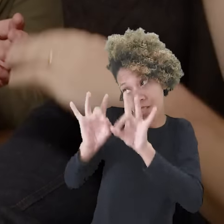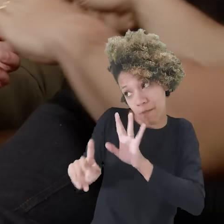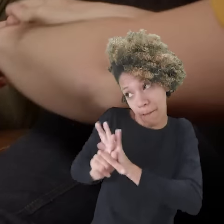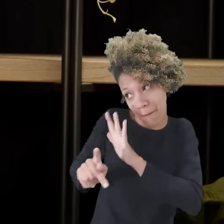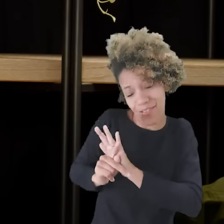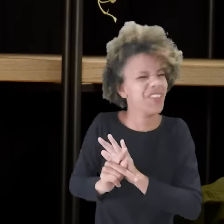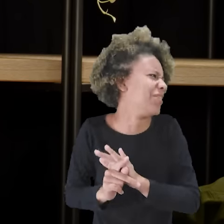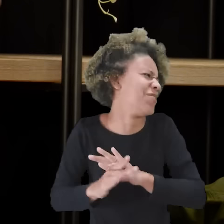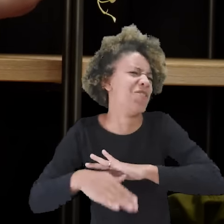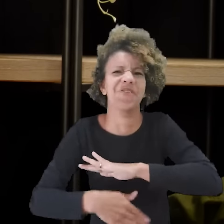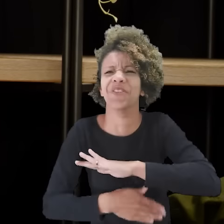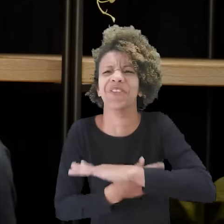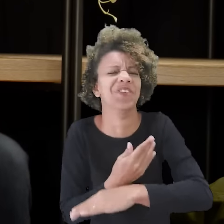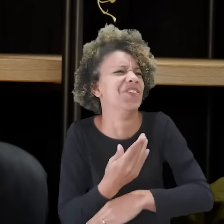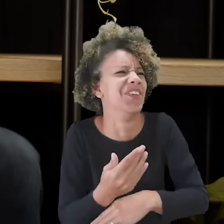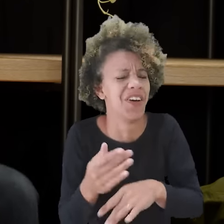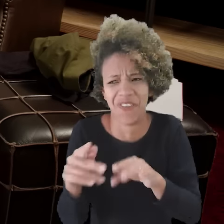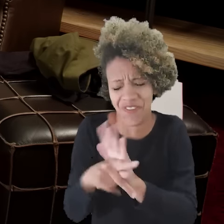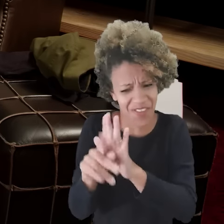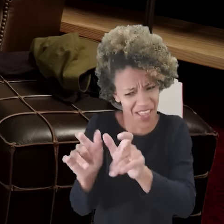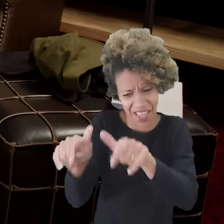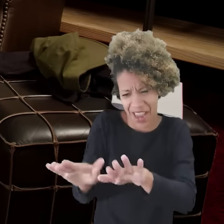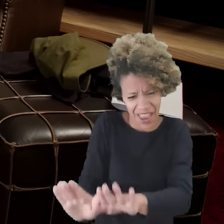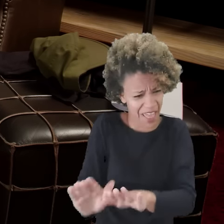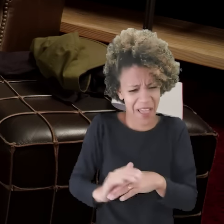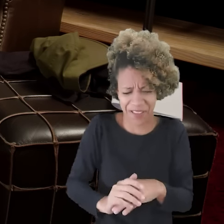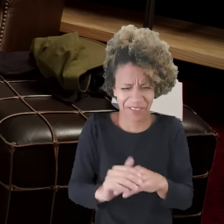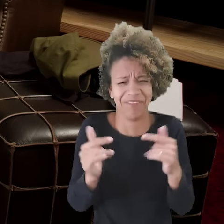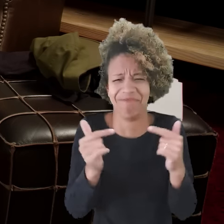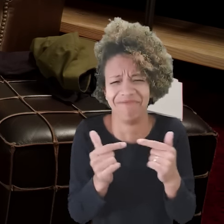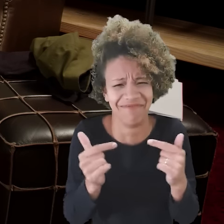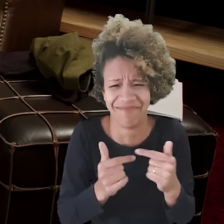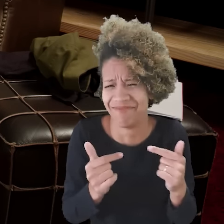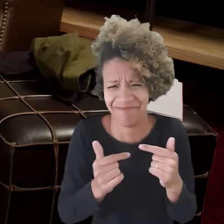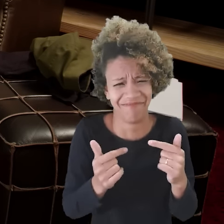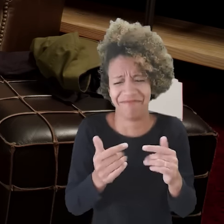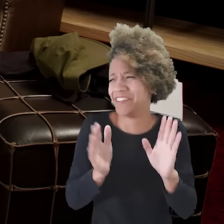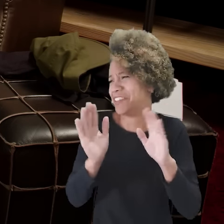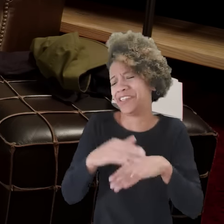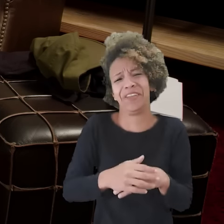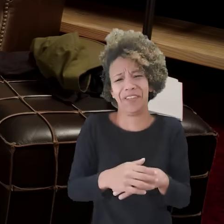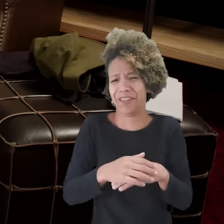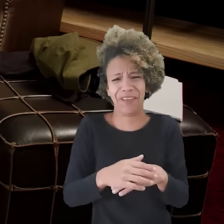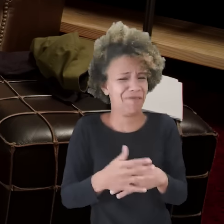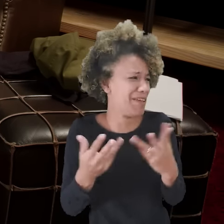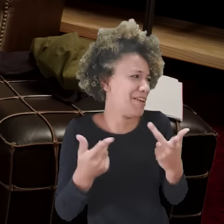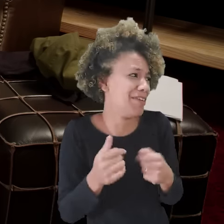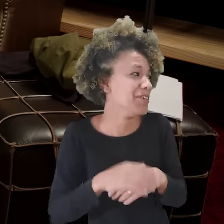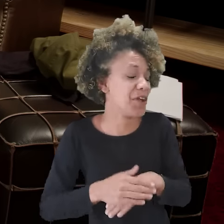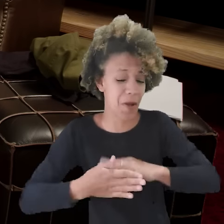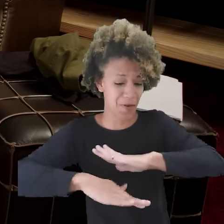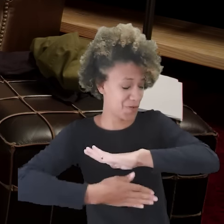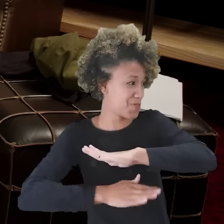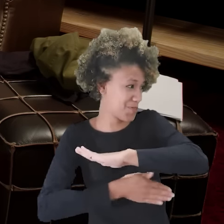onde o tubarão ele fica lá de novo o